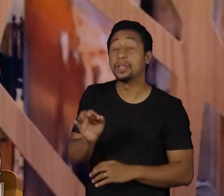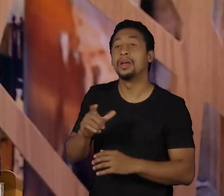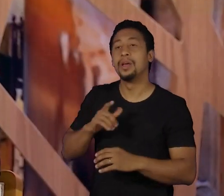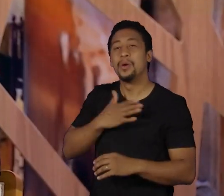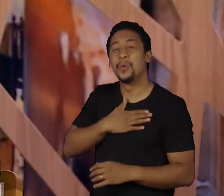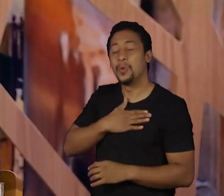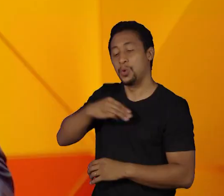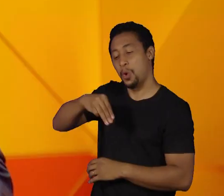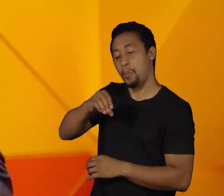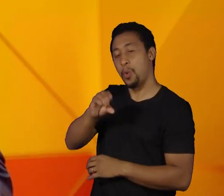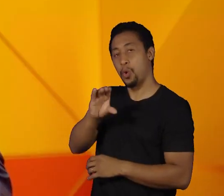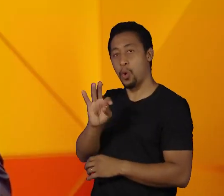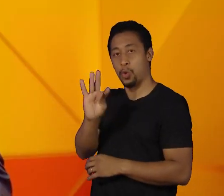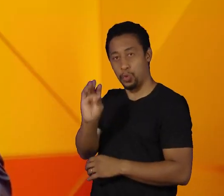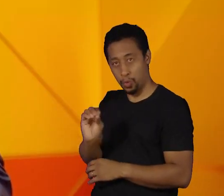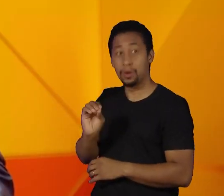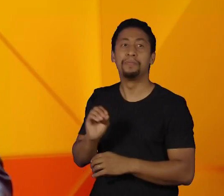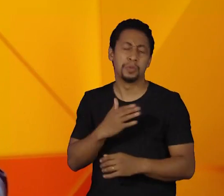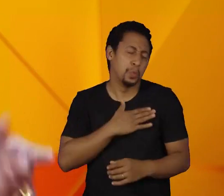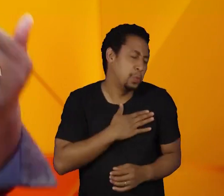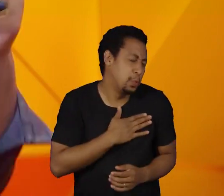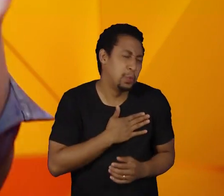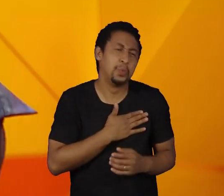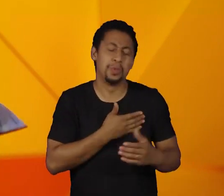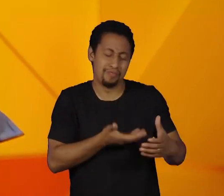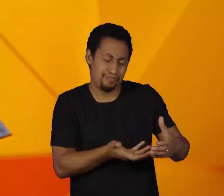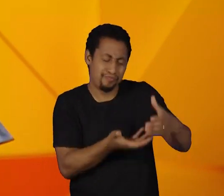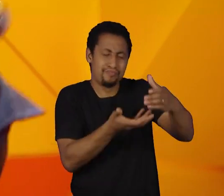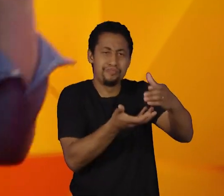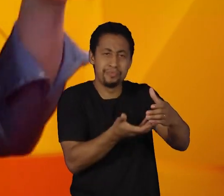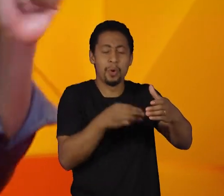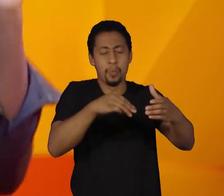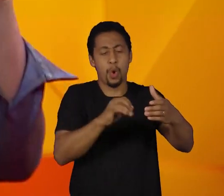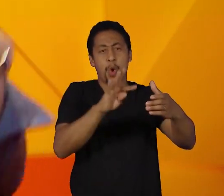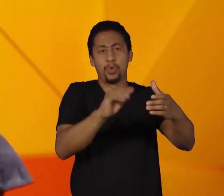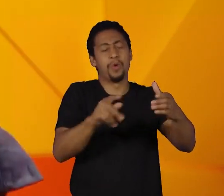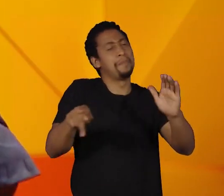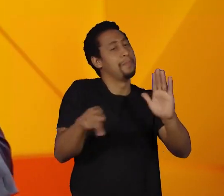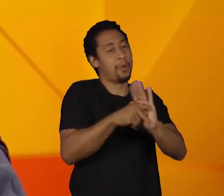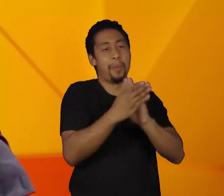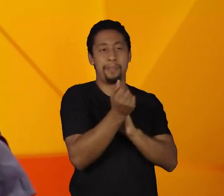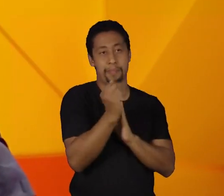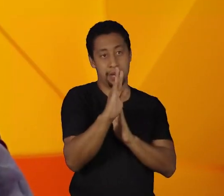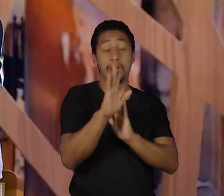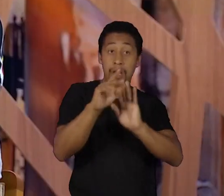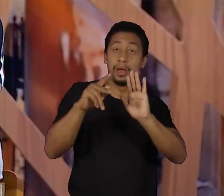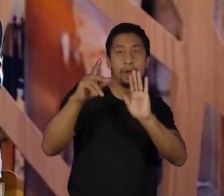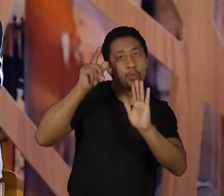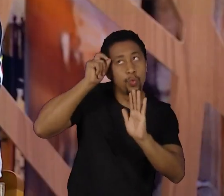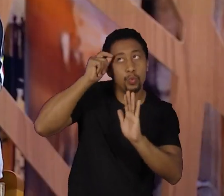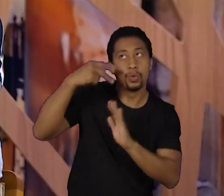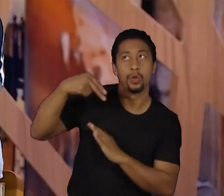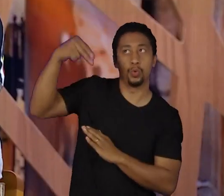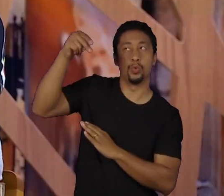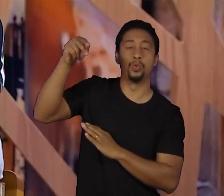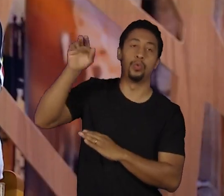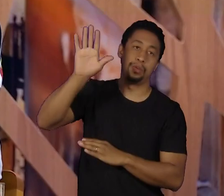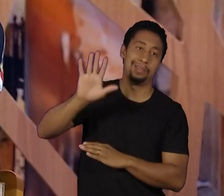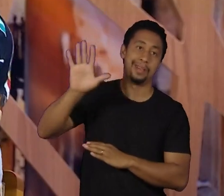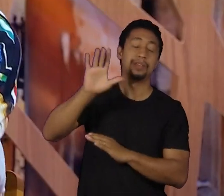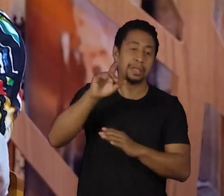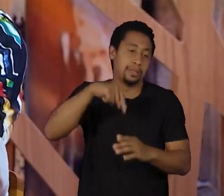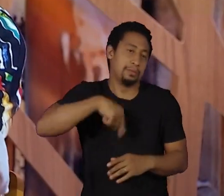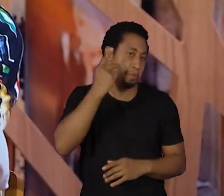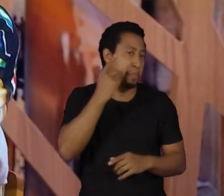Caldo de mocotó. Mocotó, caldo de mocotó é muito de boteco e é muito, é nordestino, mas é muito presente Sim. aqui em São Paulo, né? Em Minas